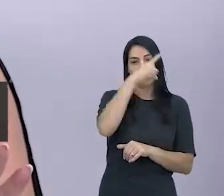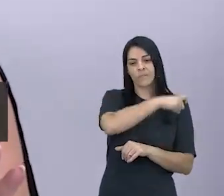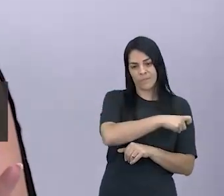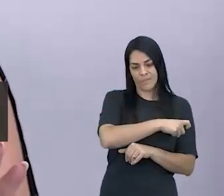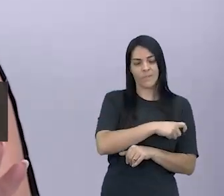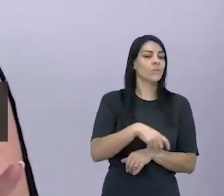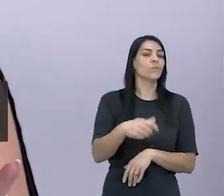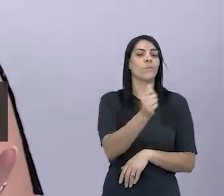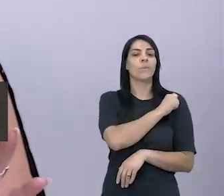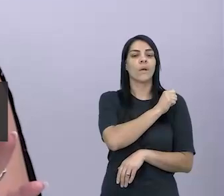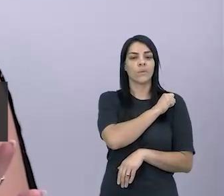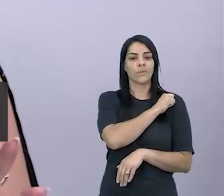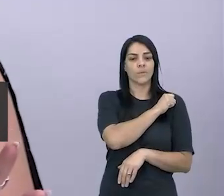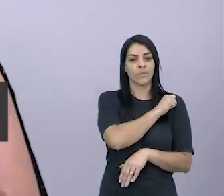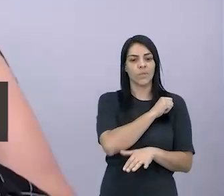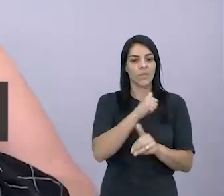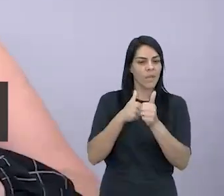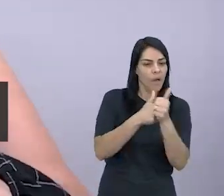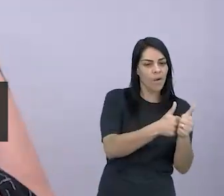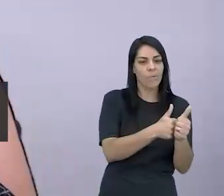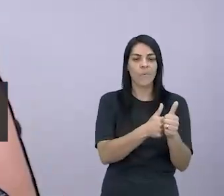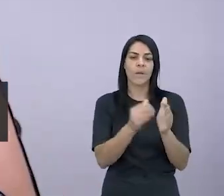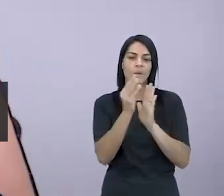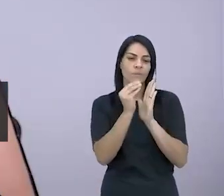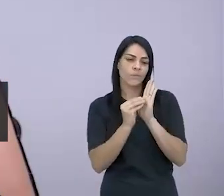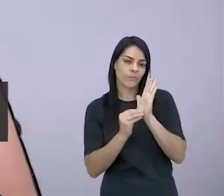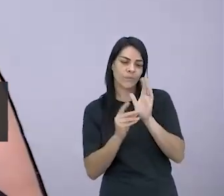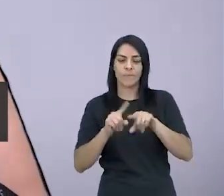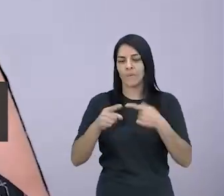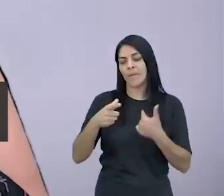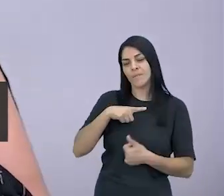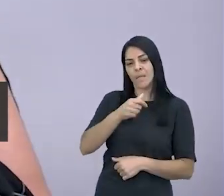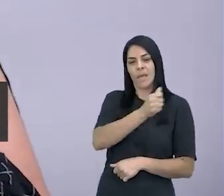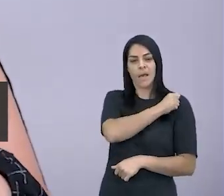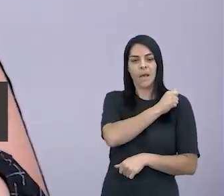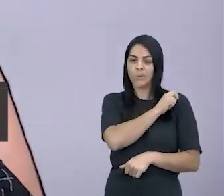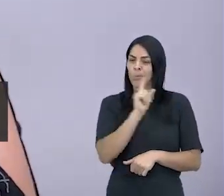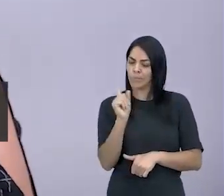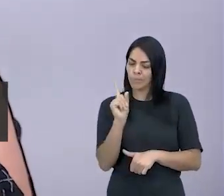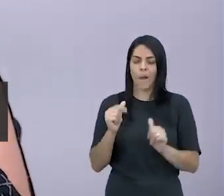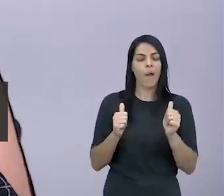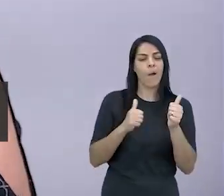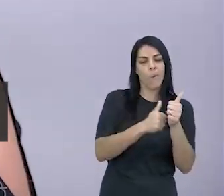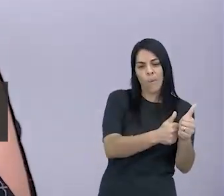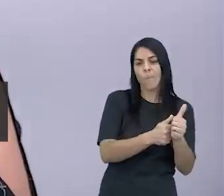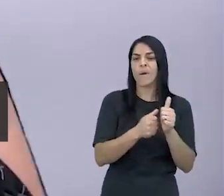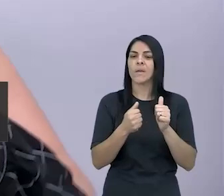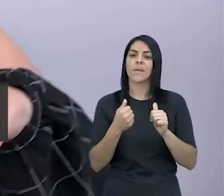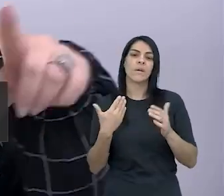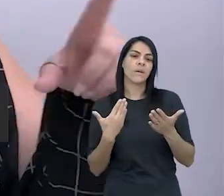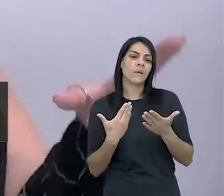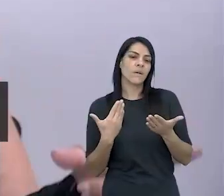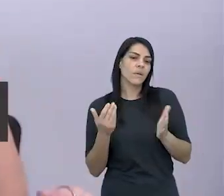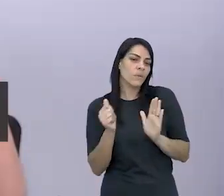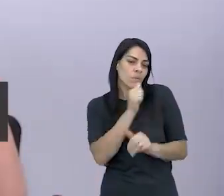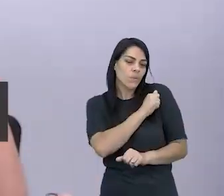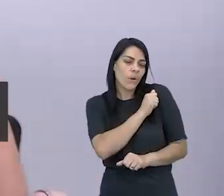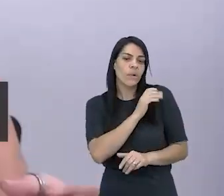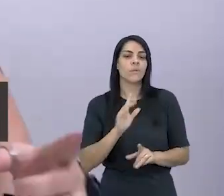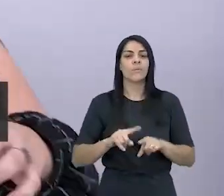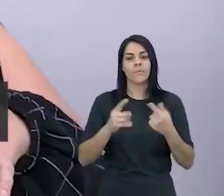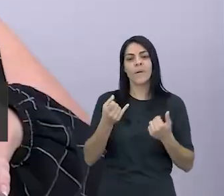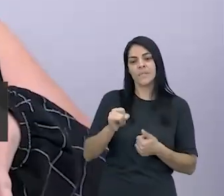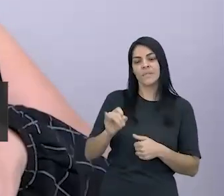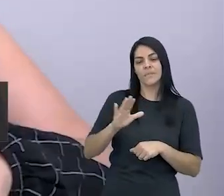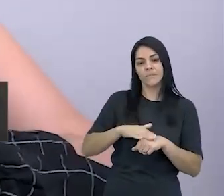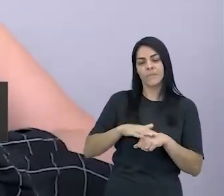está acompanhando o conteúdo. Porque tem estudante que, às vezes, não está acompanhando o conteúdo. Então, se eu fizer uma prova diferenciada para o aluno com